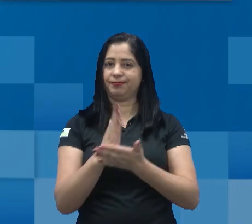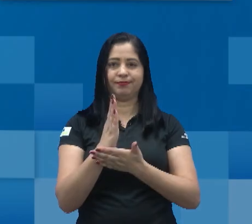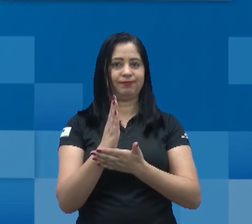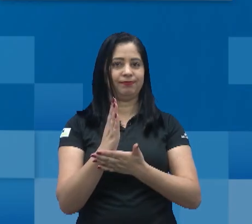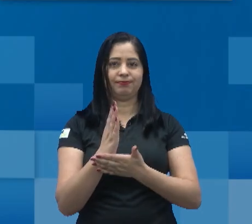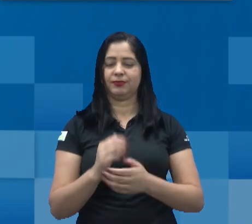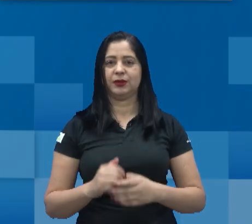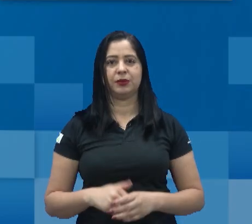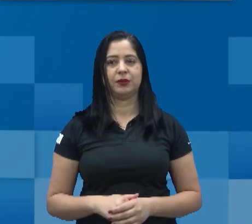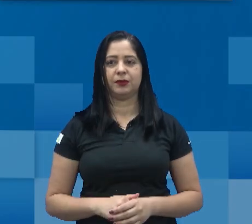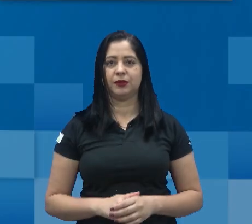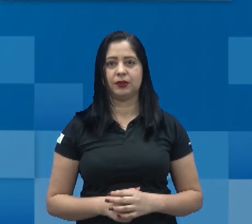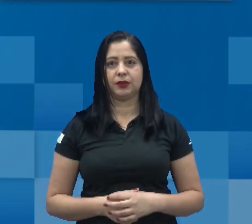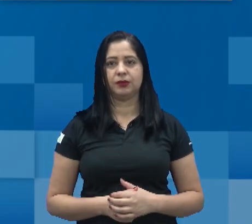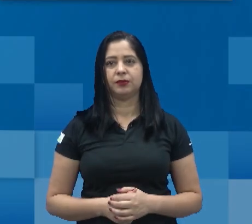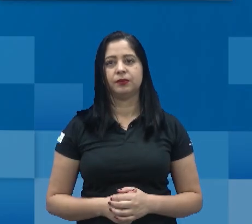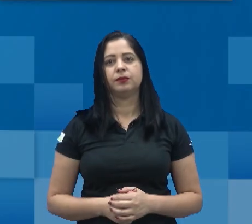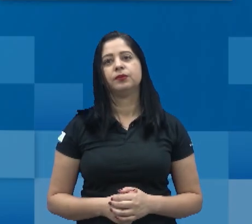está rejeitado.